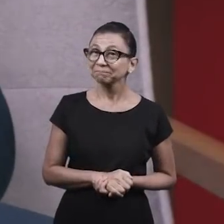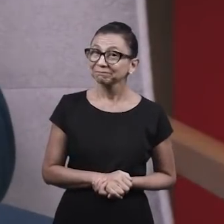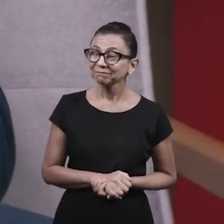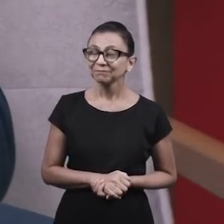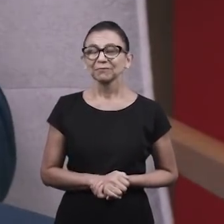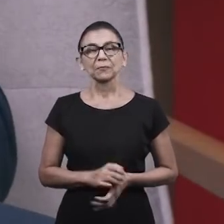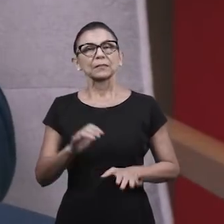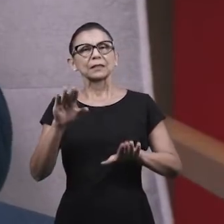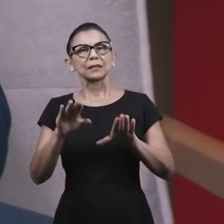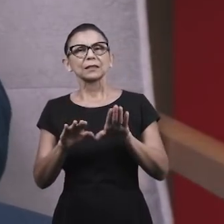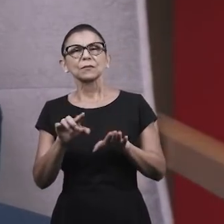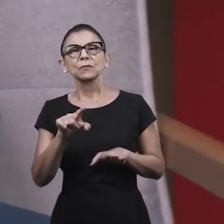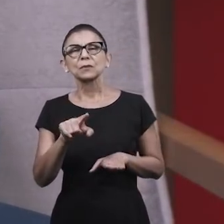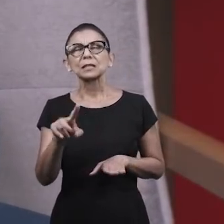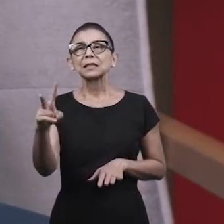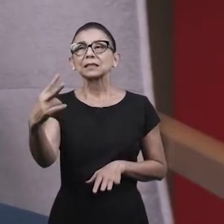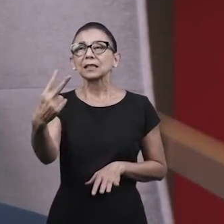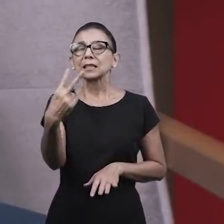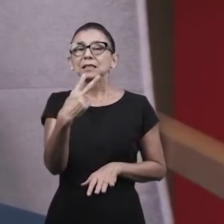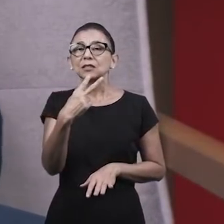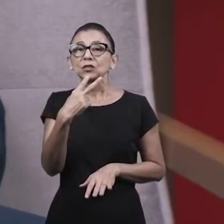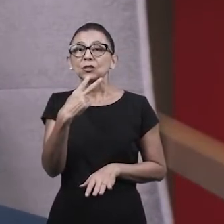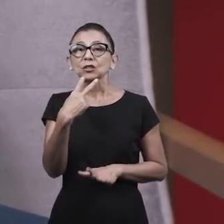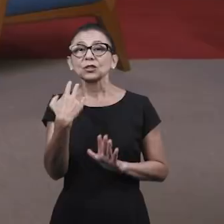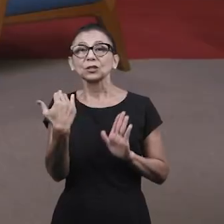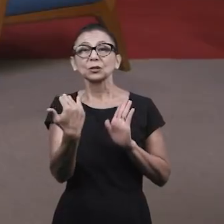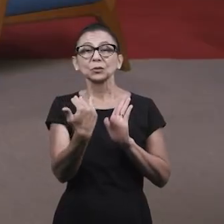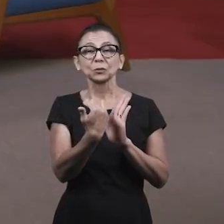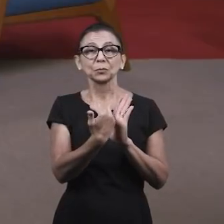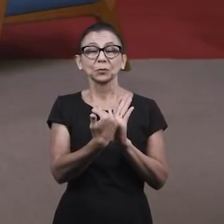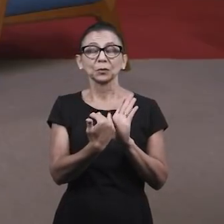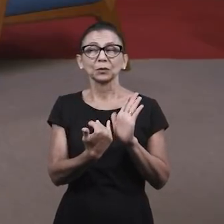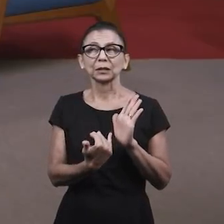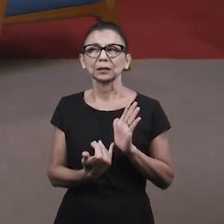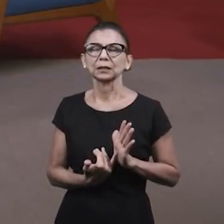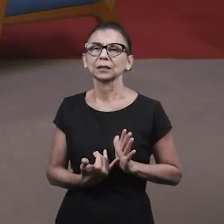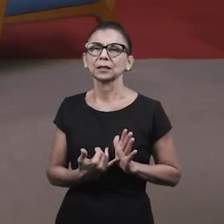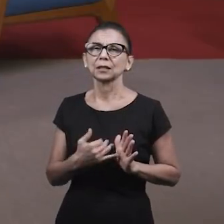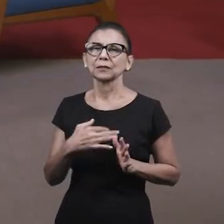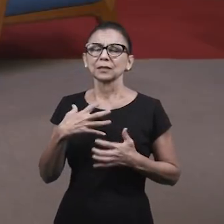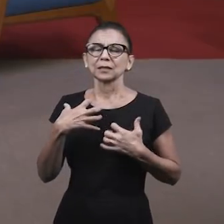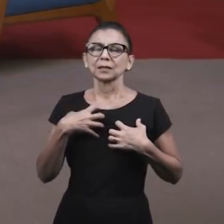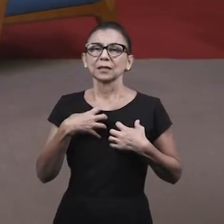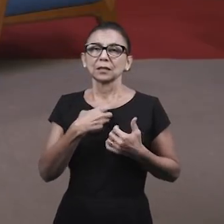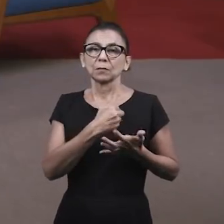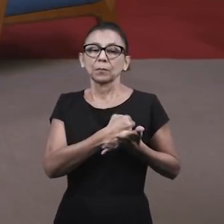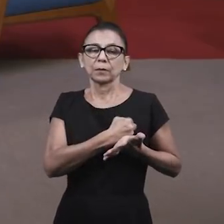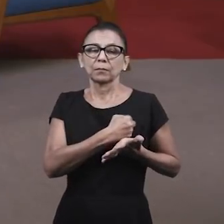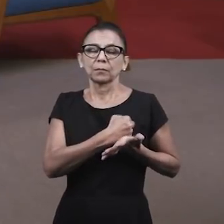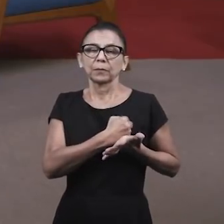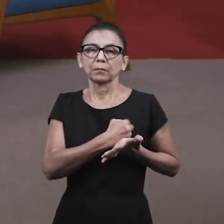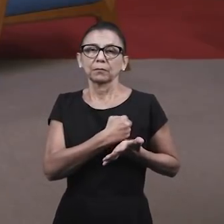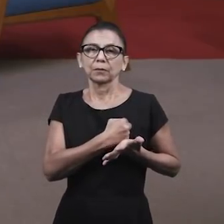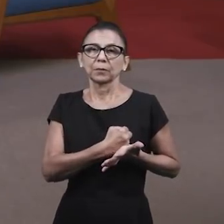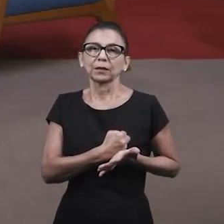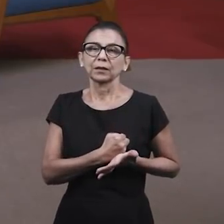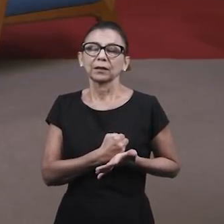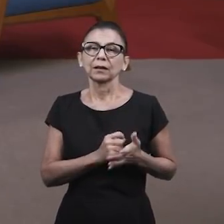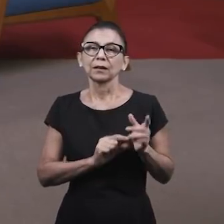Eles comentaram entre si uma coisa. Quando nós estávamos lá na viagem, ao lado de Jesus, essas horas